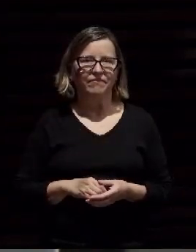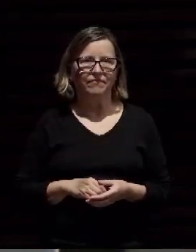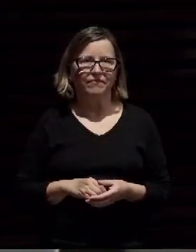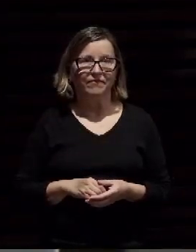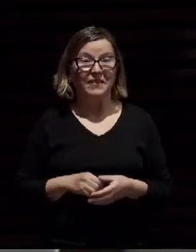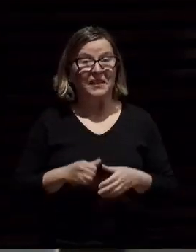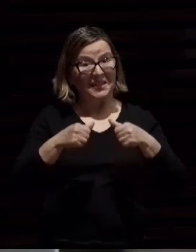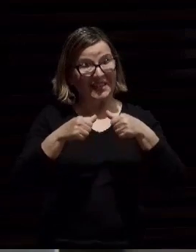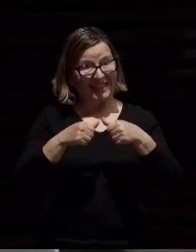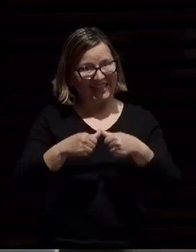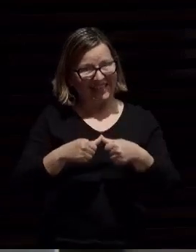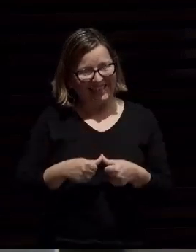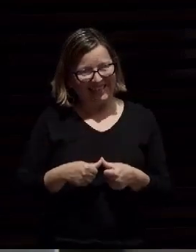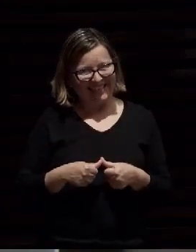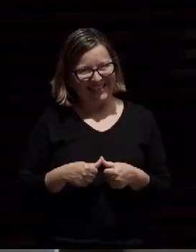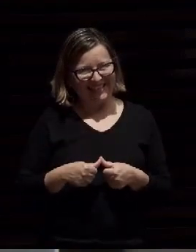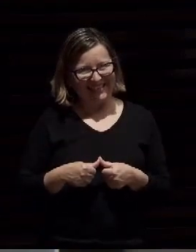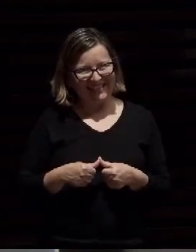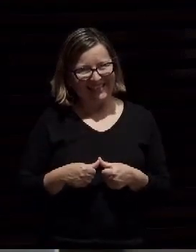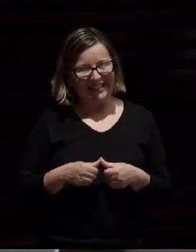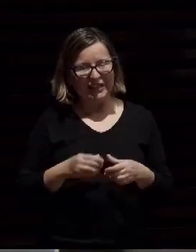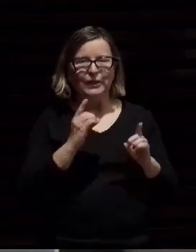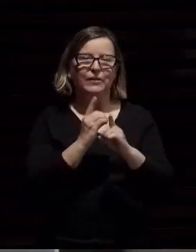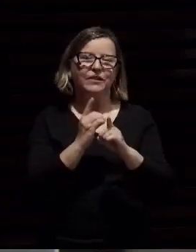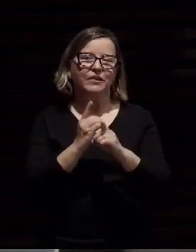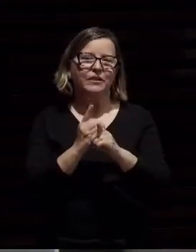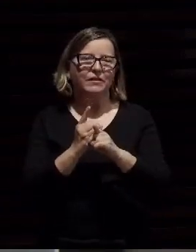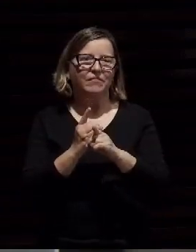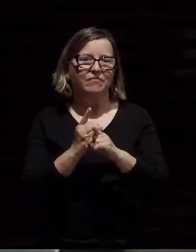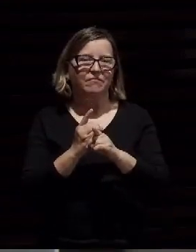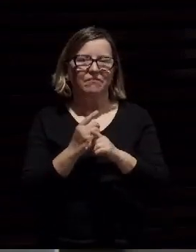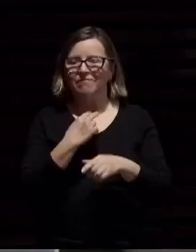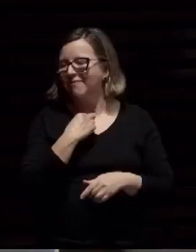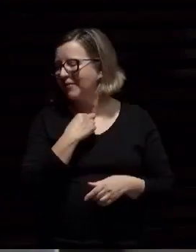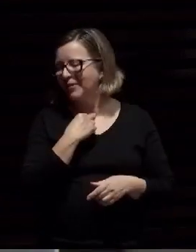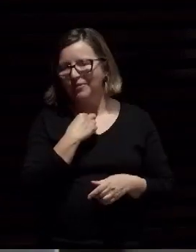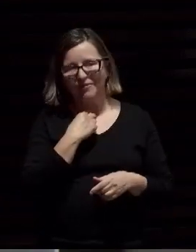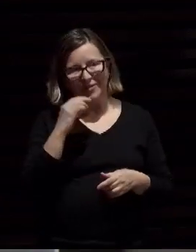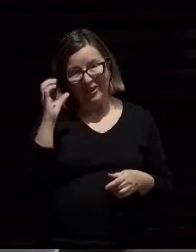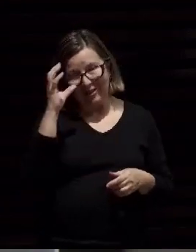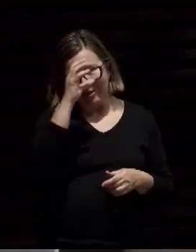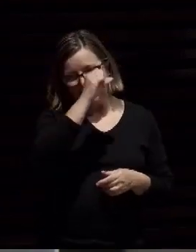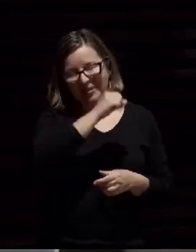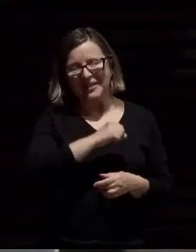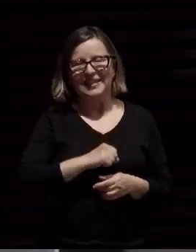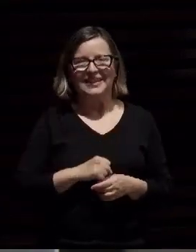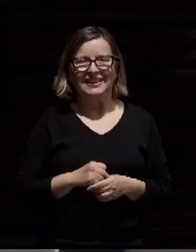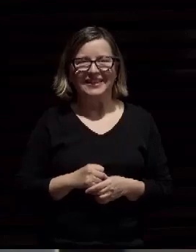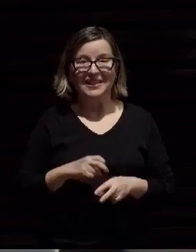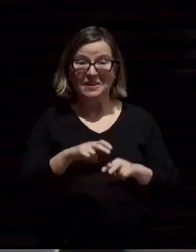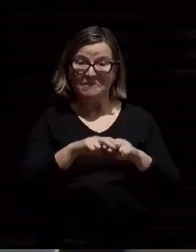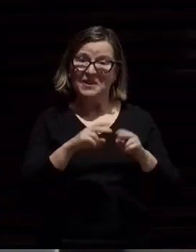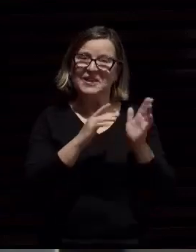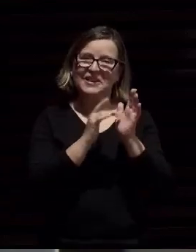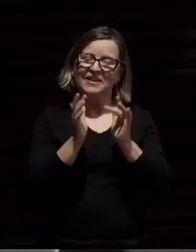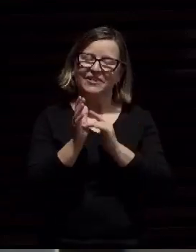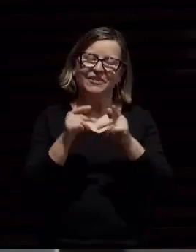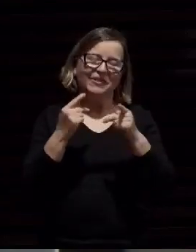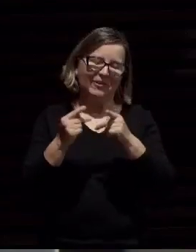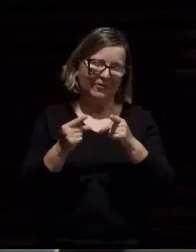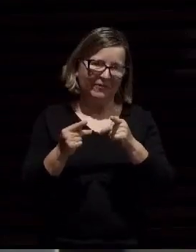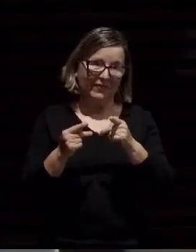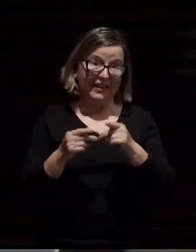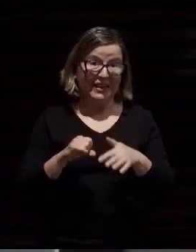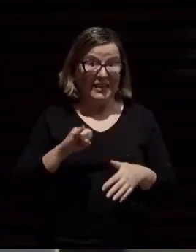Isto aqui é que os discípulos não podiam compreender. Por isso que Jesus disse ainda, olha,